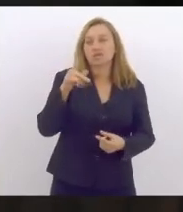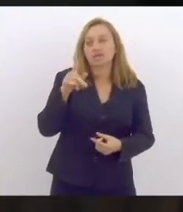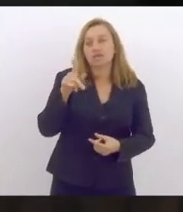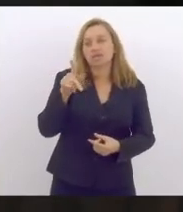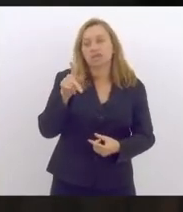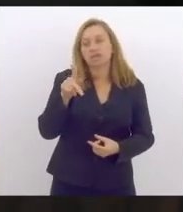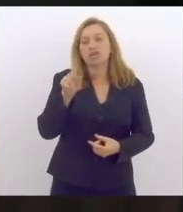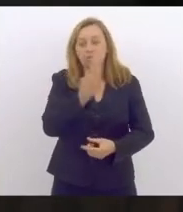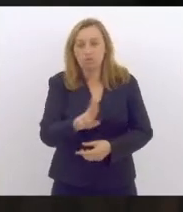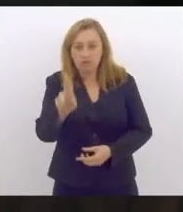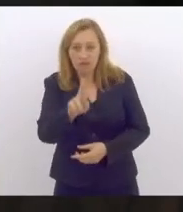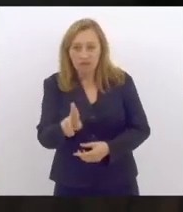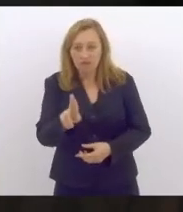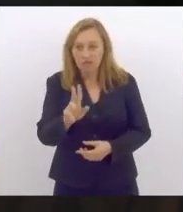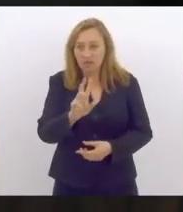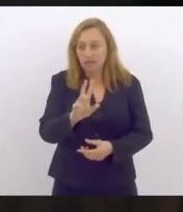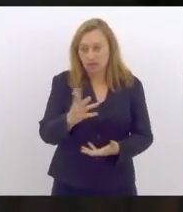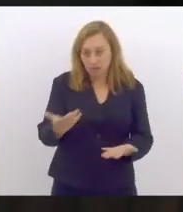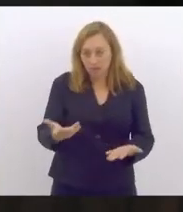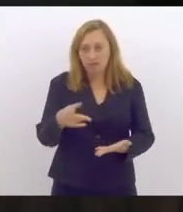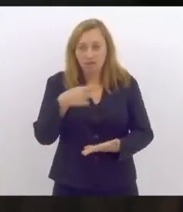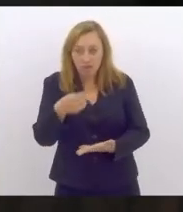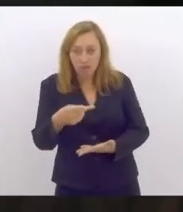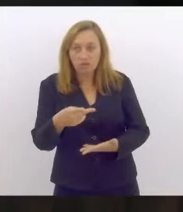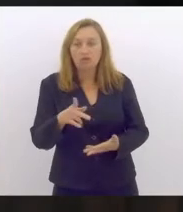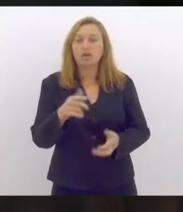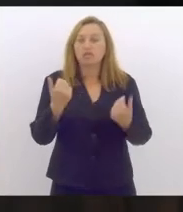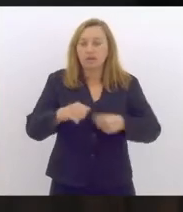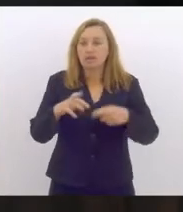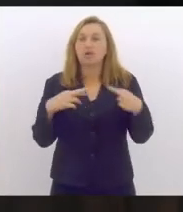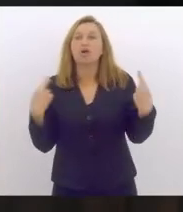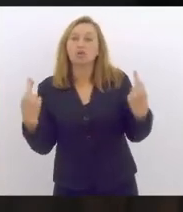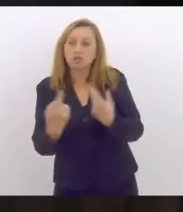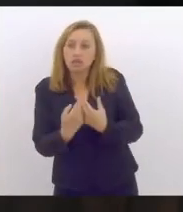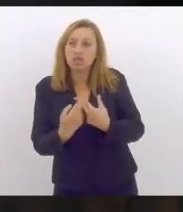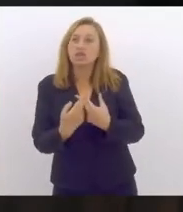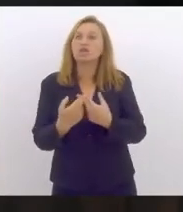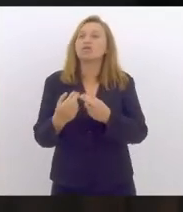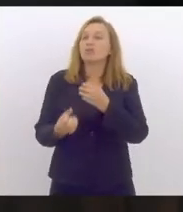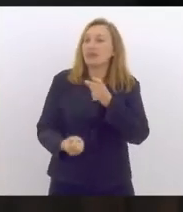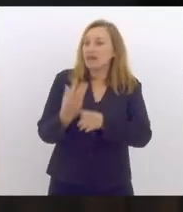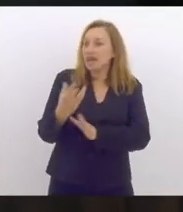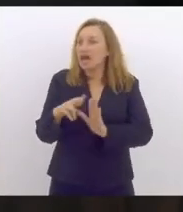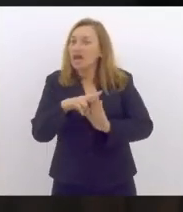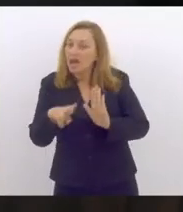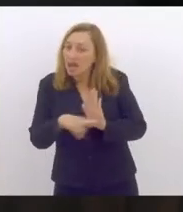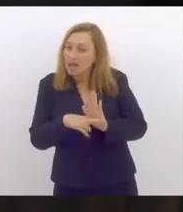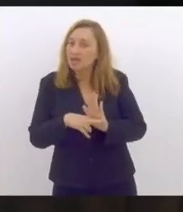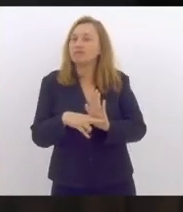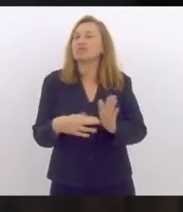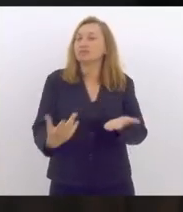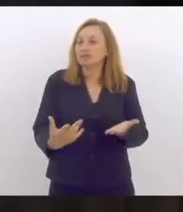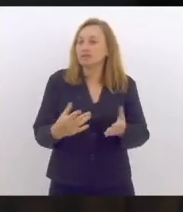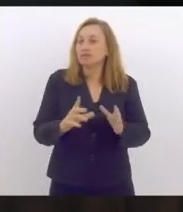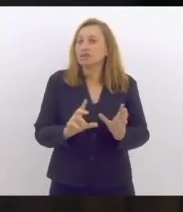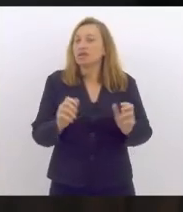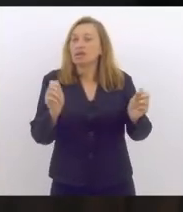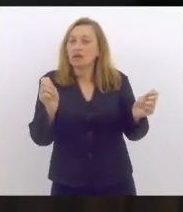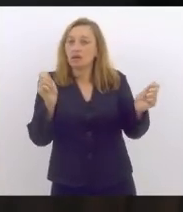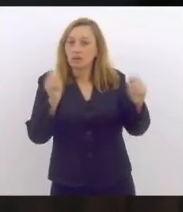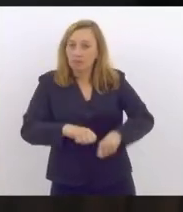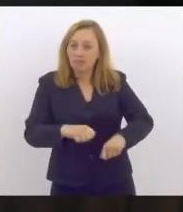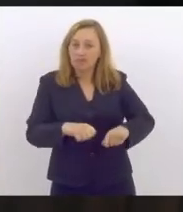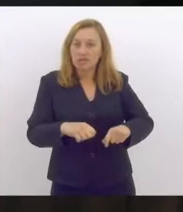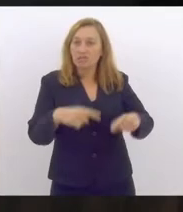externa, vamos reunir, vamos criar um método, será aberta para competições no estado do